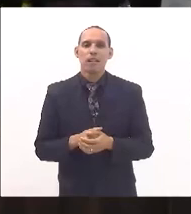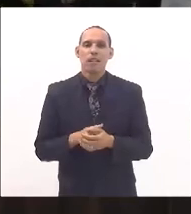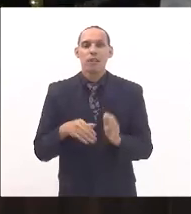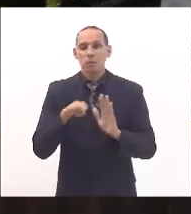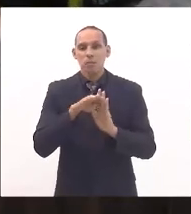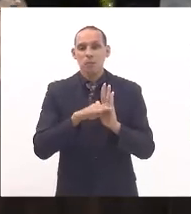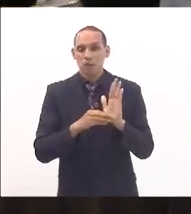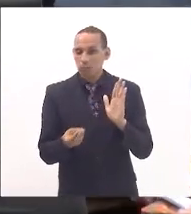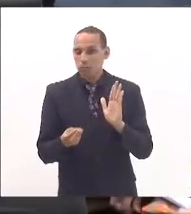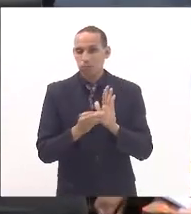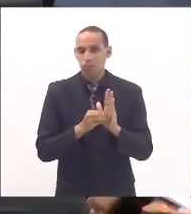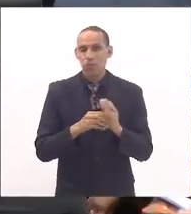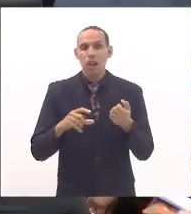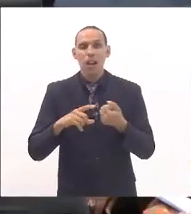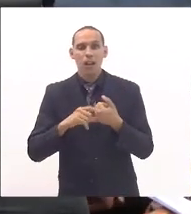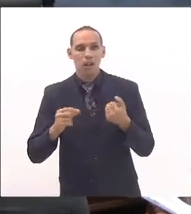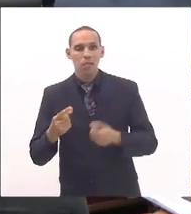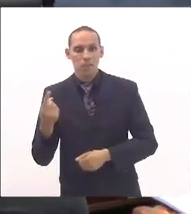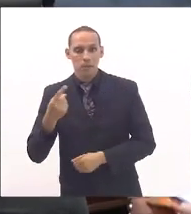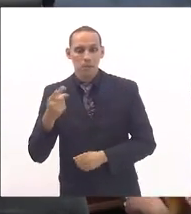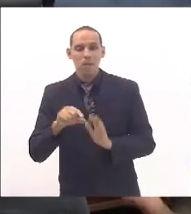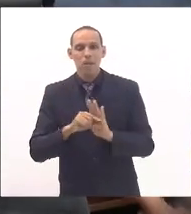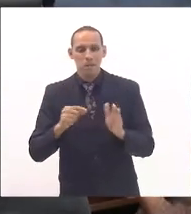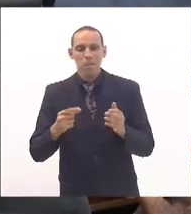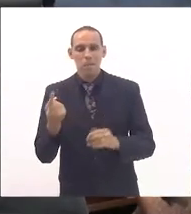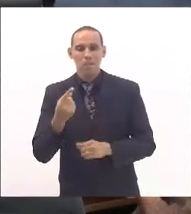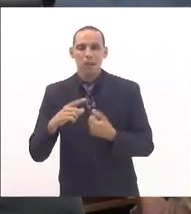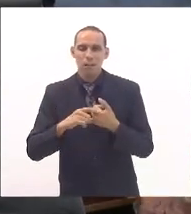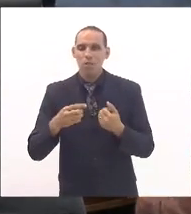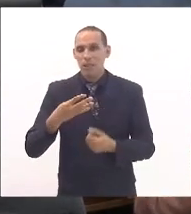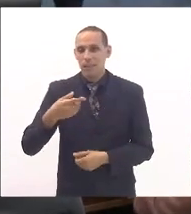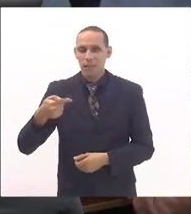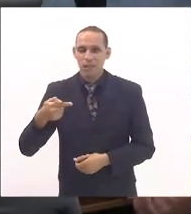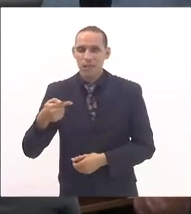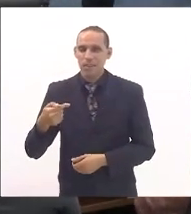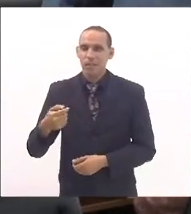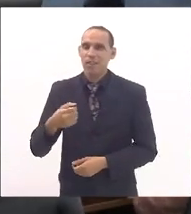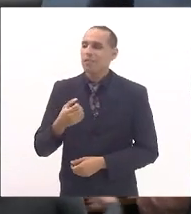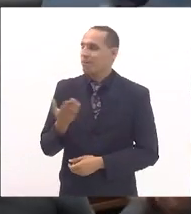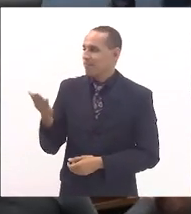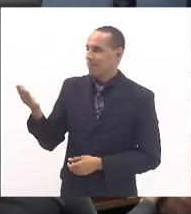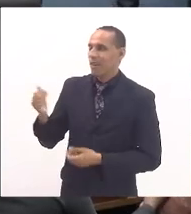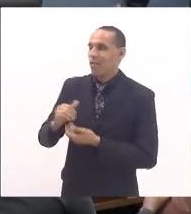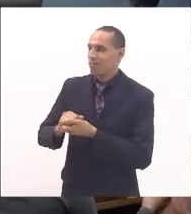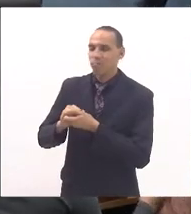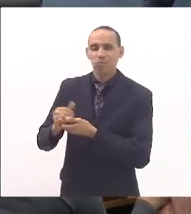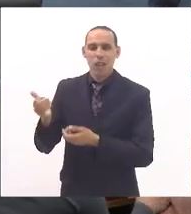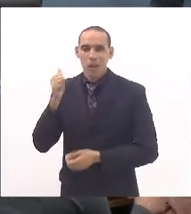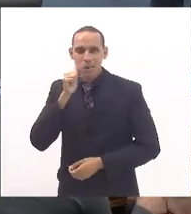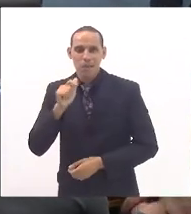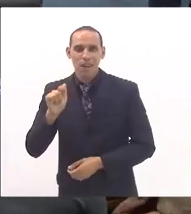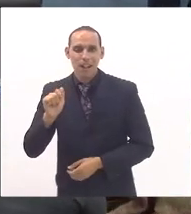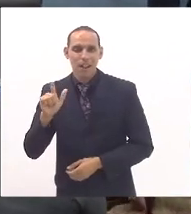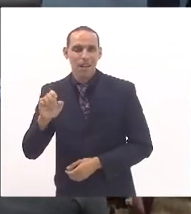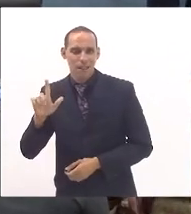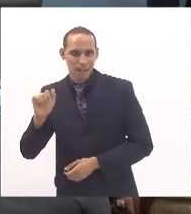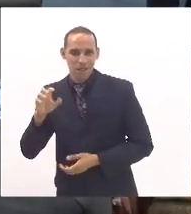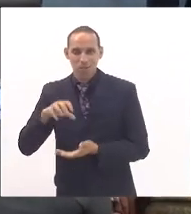do dia, de acordo com o parágrafo 1º do artigo 47, saudar as meninas galegas do centro.